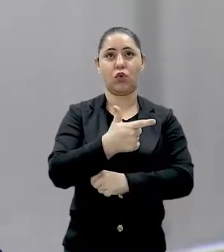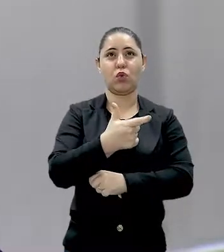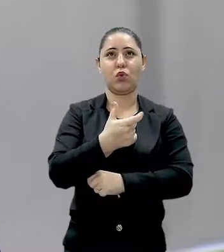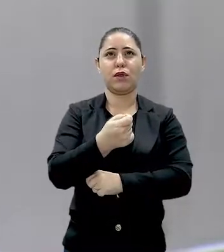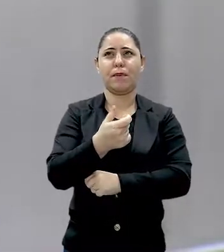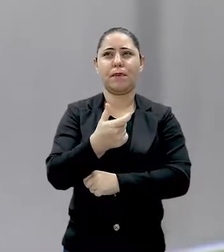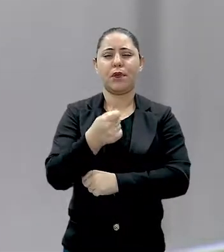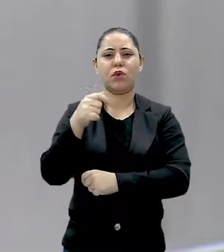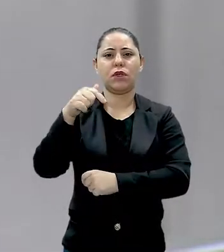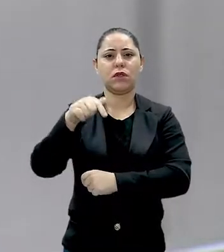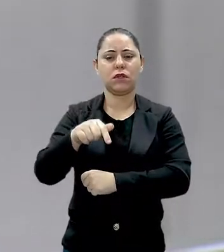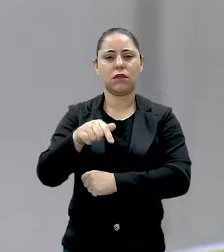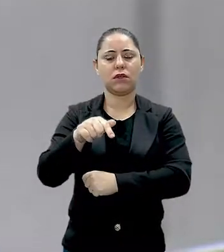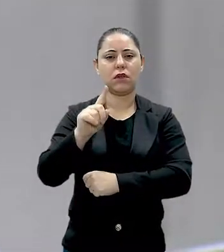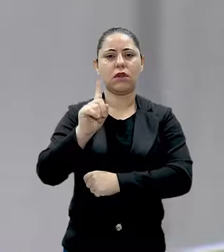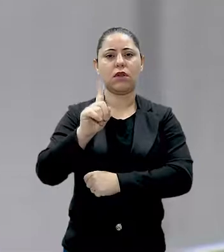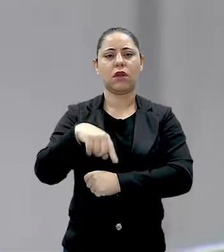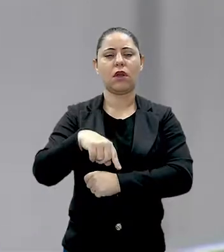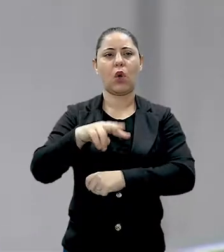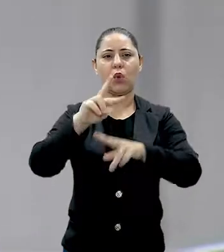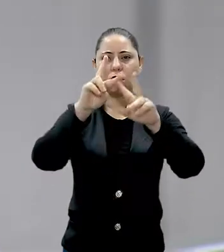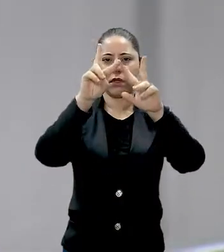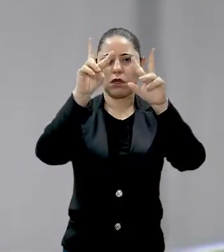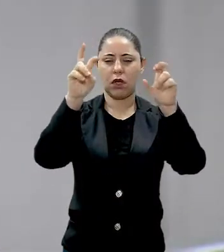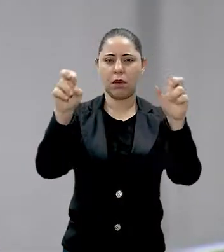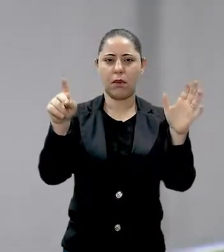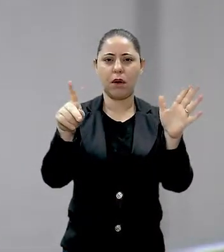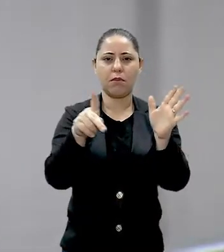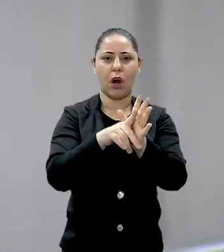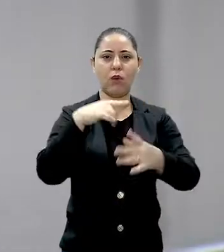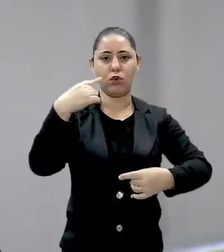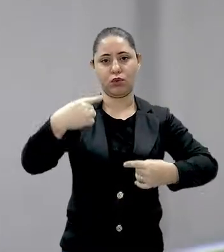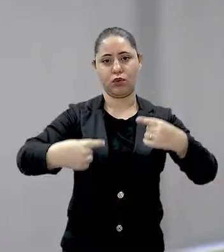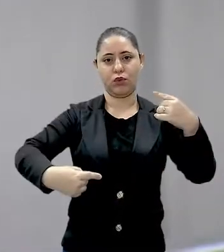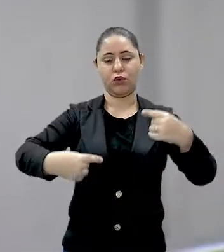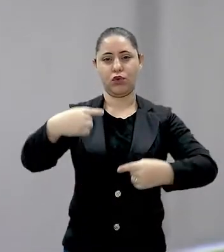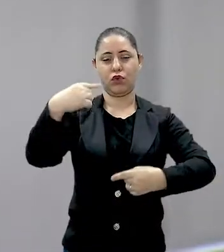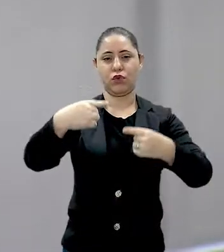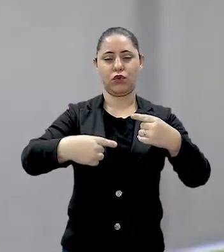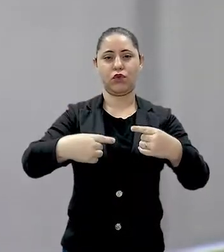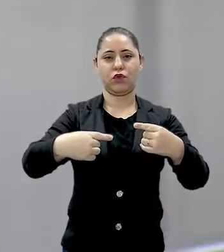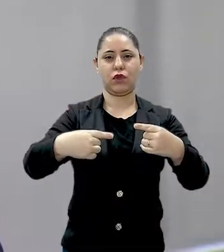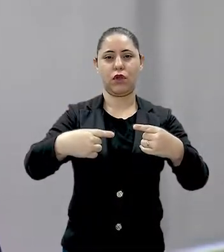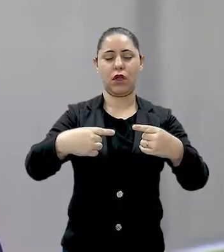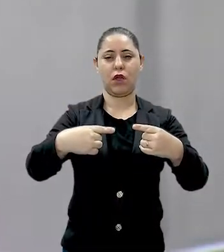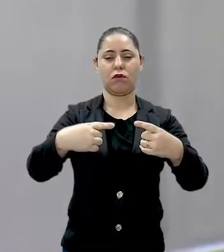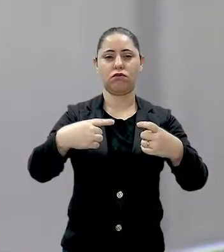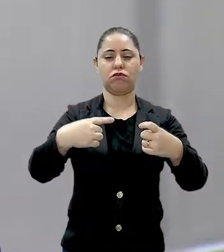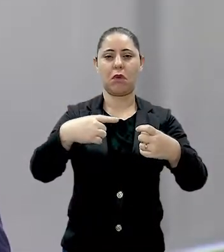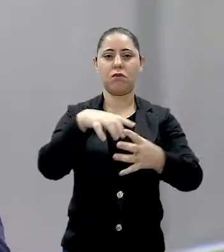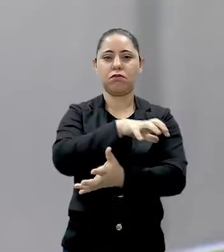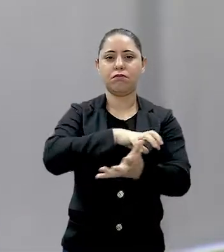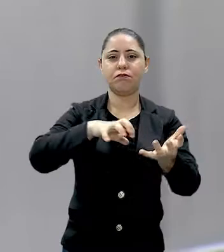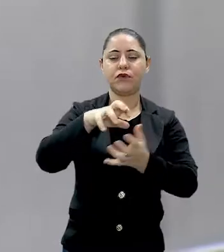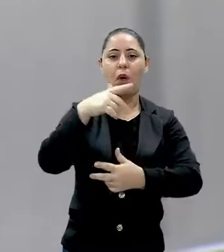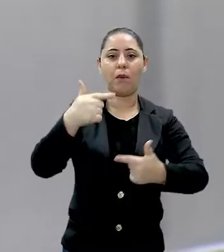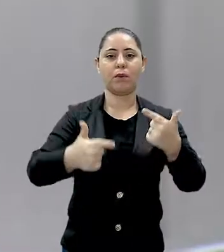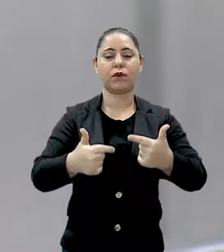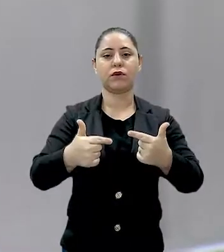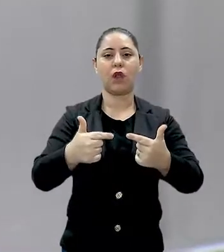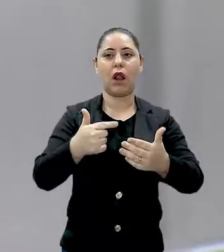em 2007 foi para discutir a questão da reforma